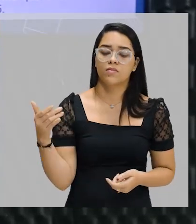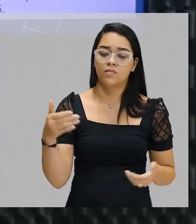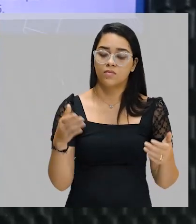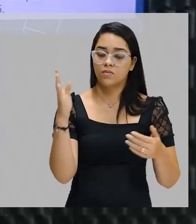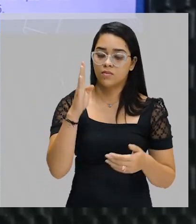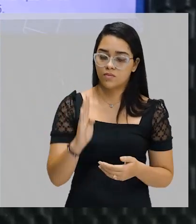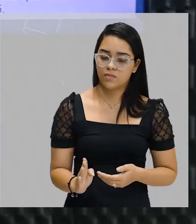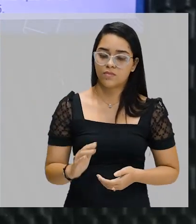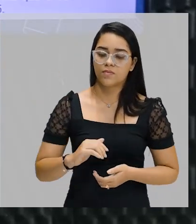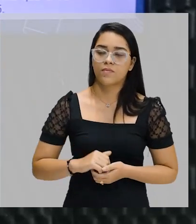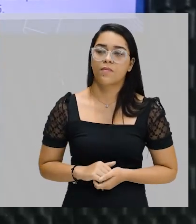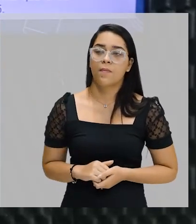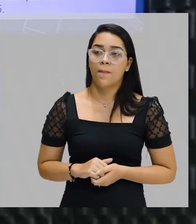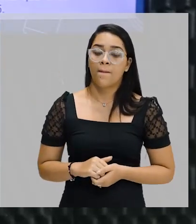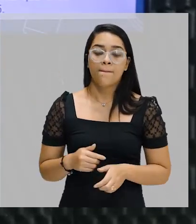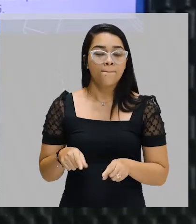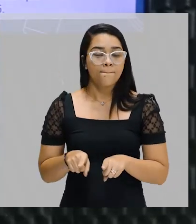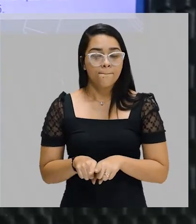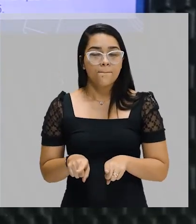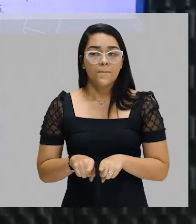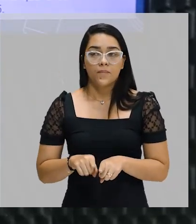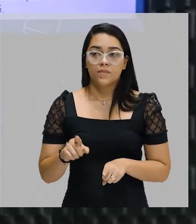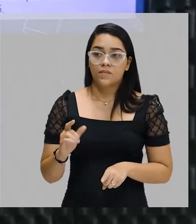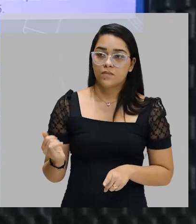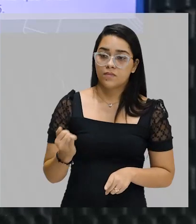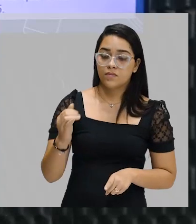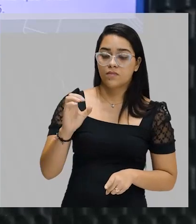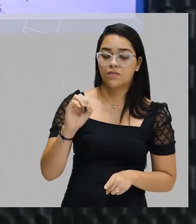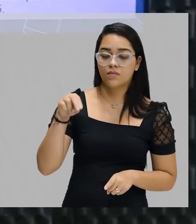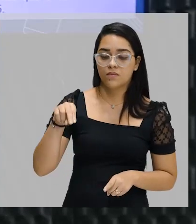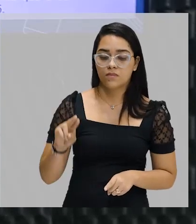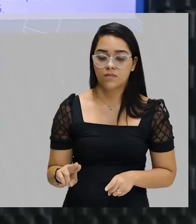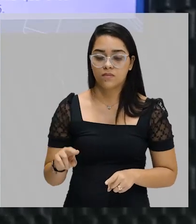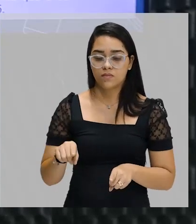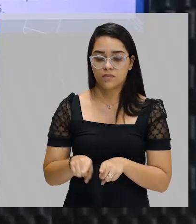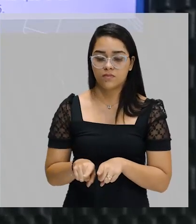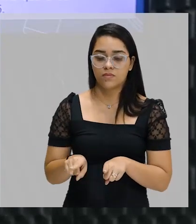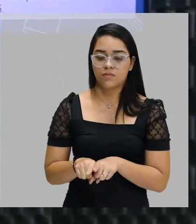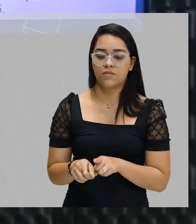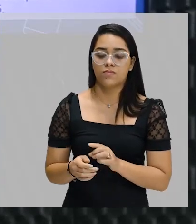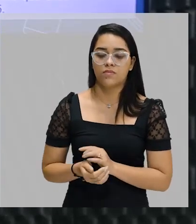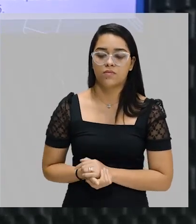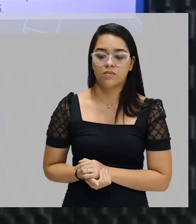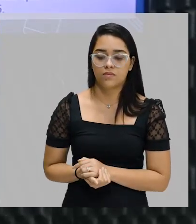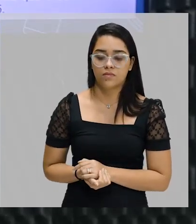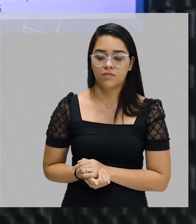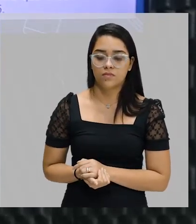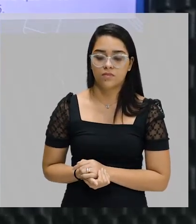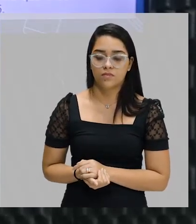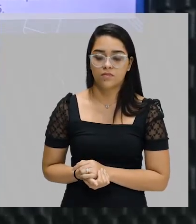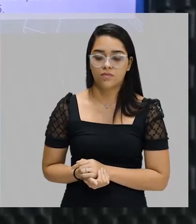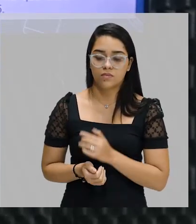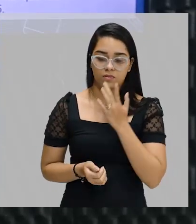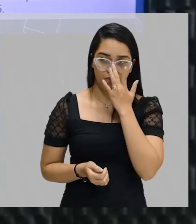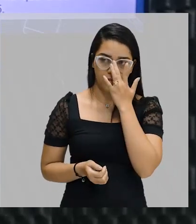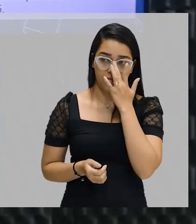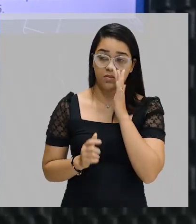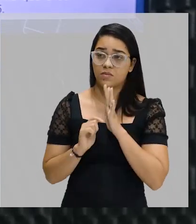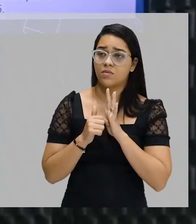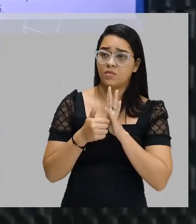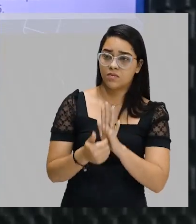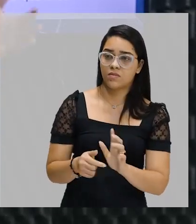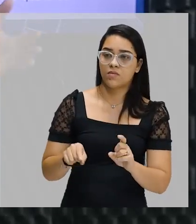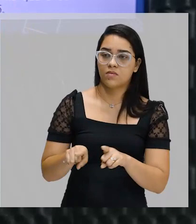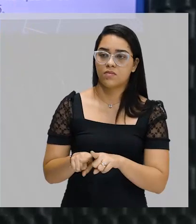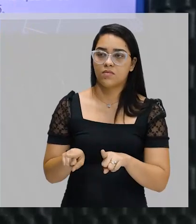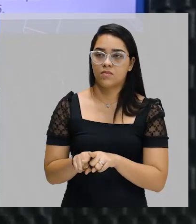Brasil nelas. Tá certo? Outra questão importante é da ONU, tá? A Organização das Nações Unidas, que hoje é muito em evidência,